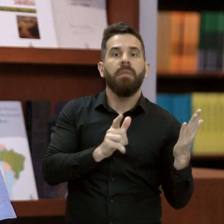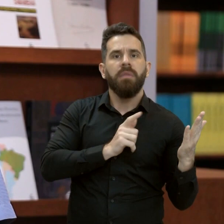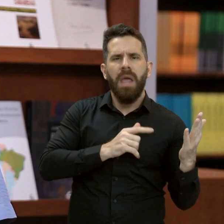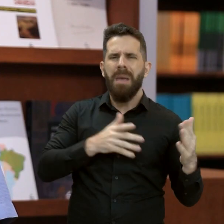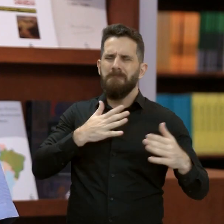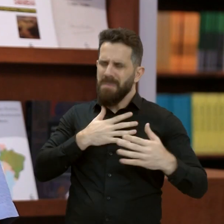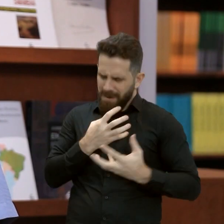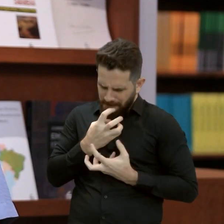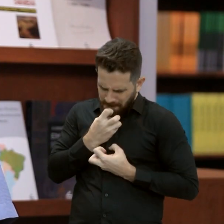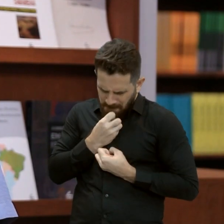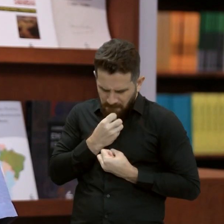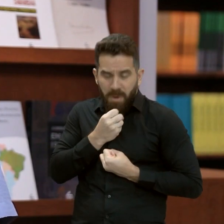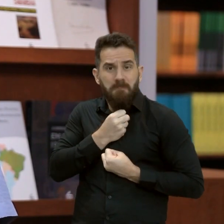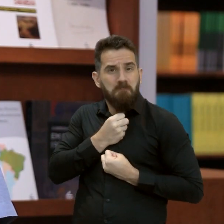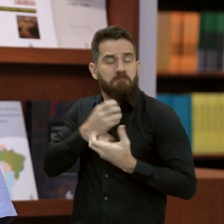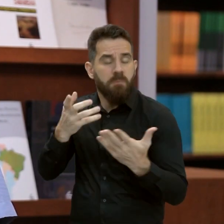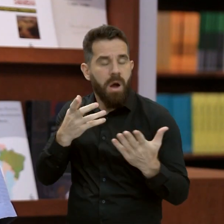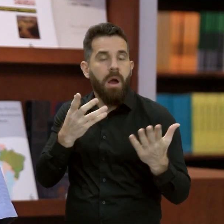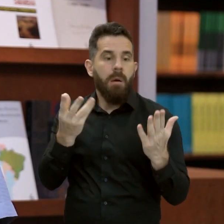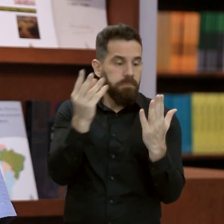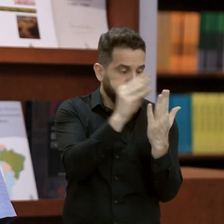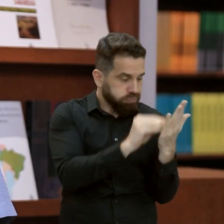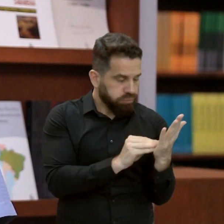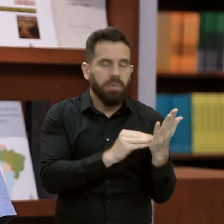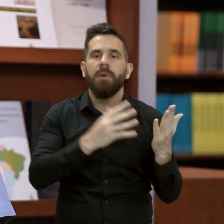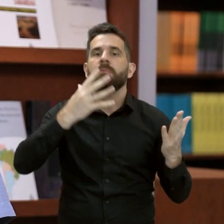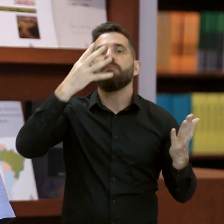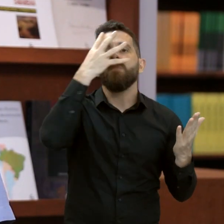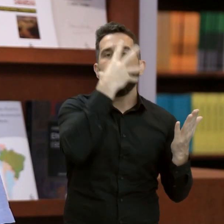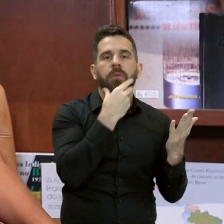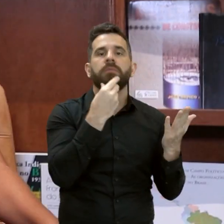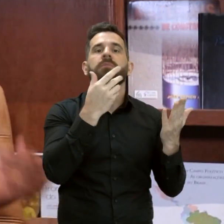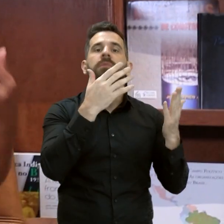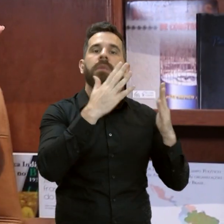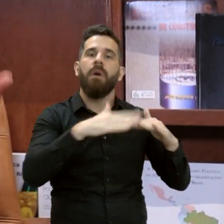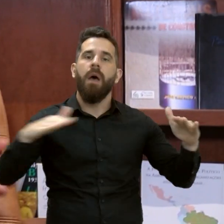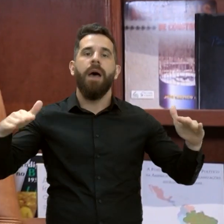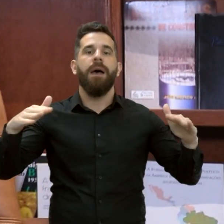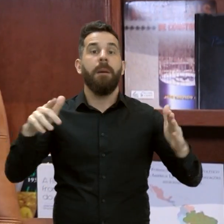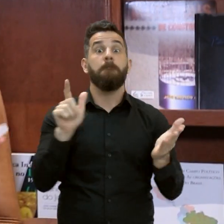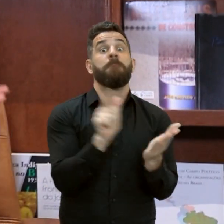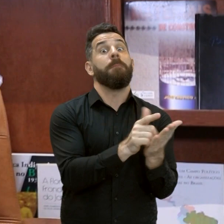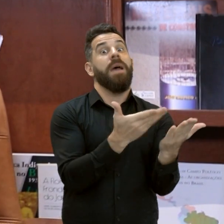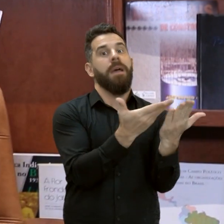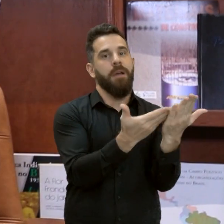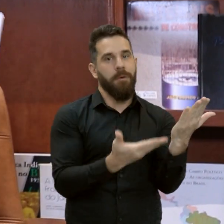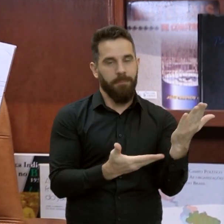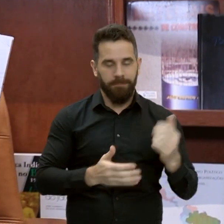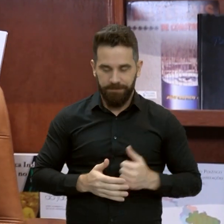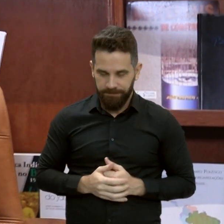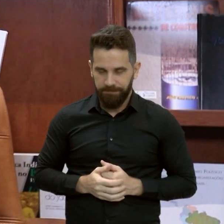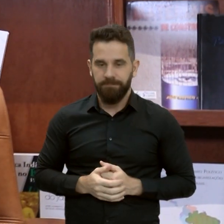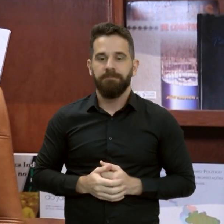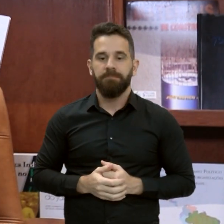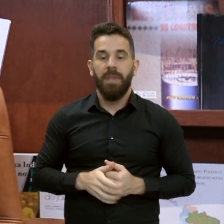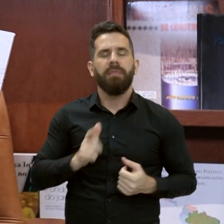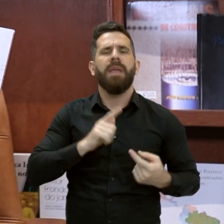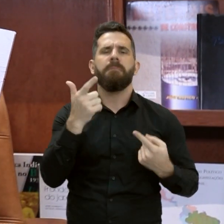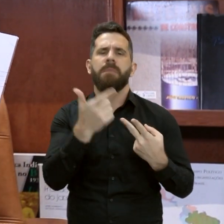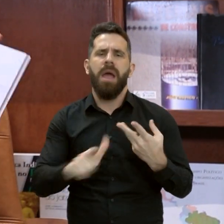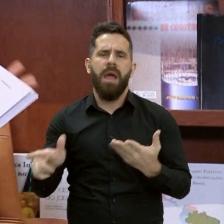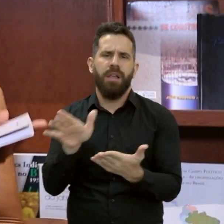que fiquem melódicos em papéis. Bom, e essa aqui e outras publicações